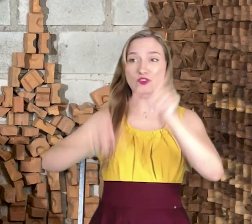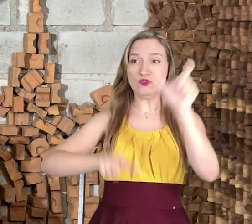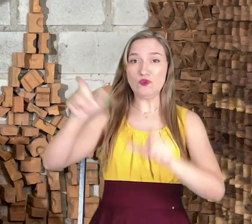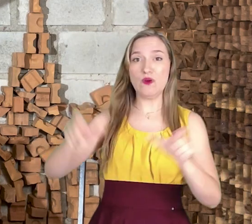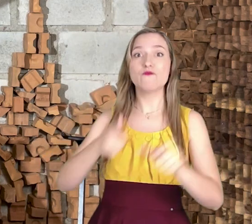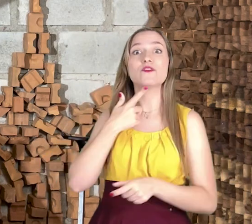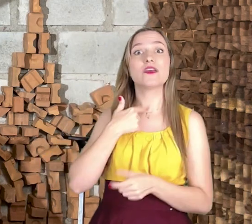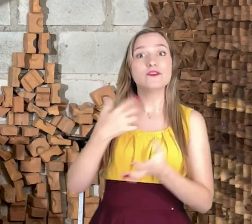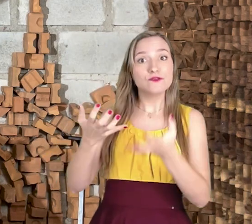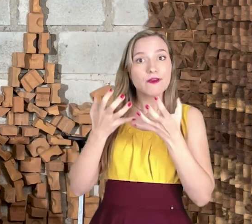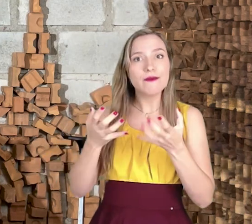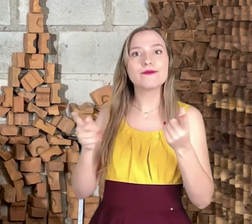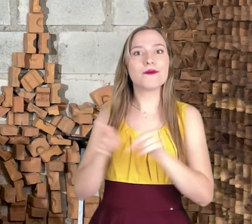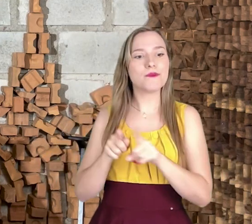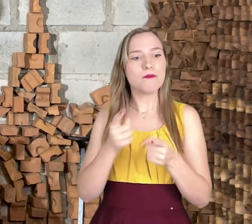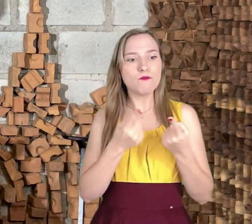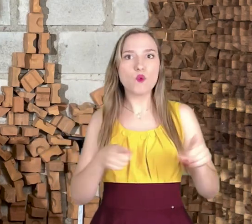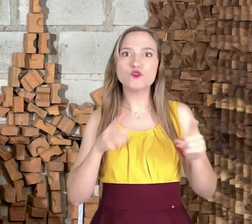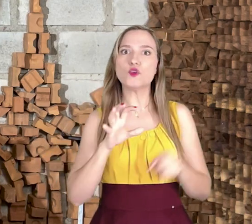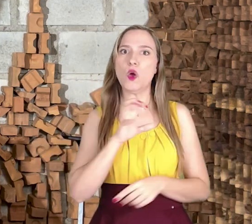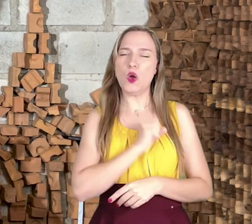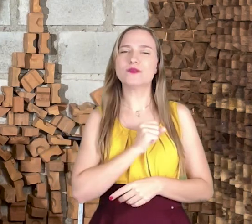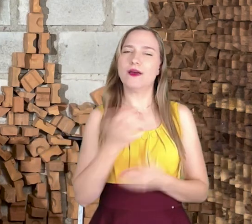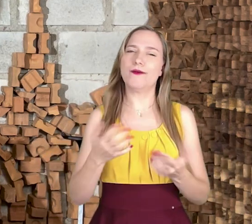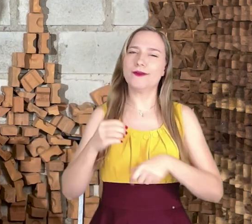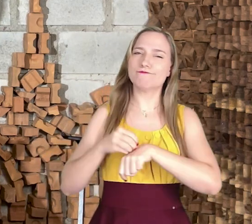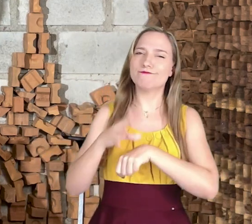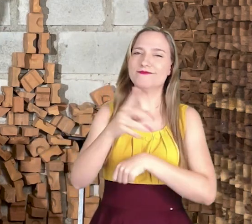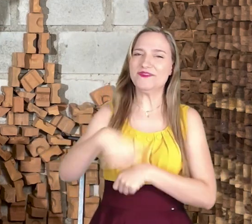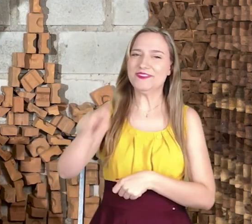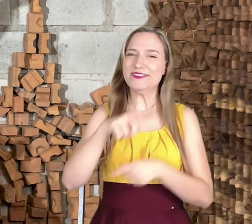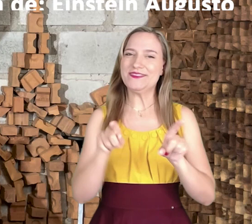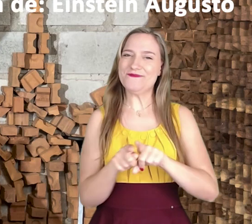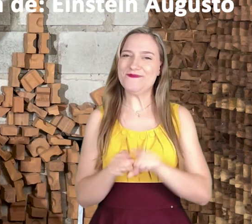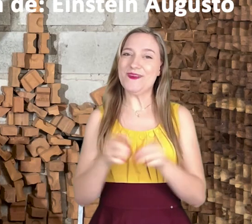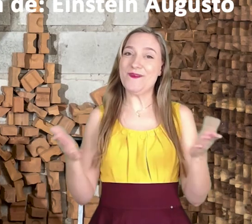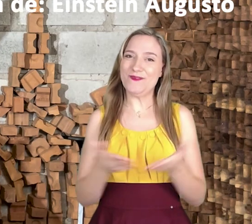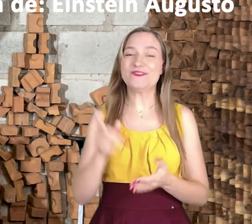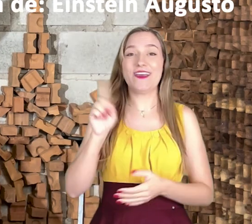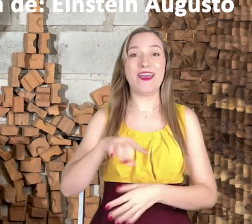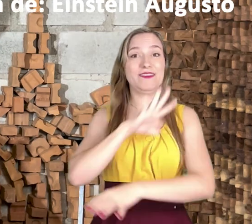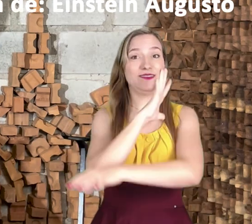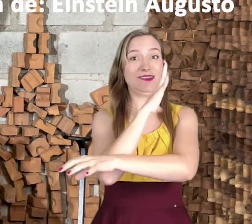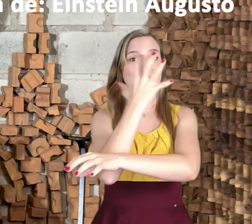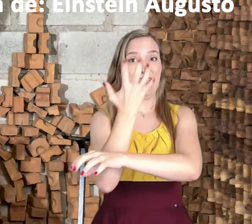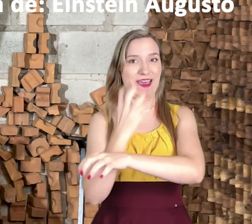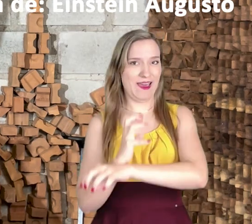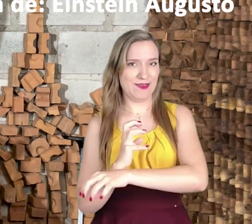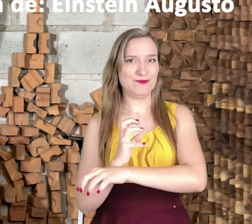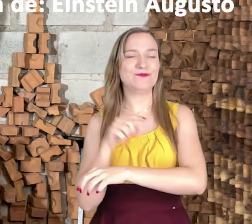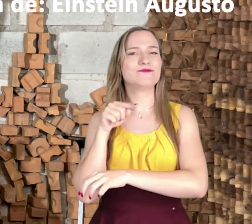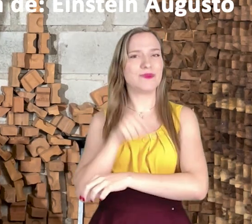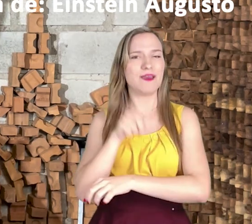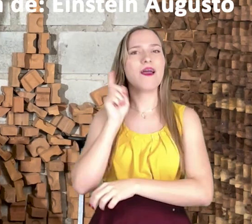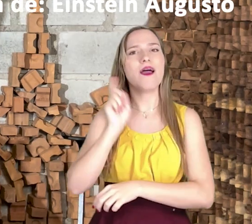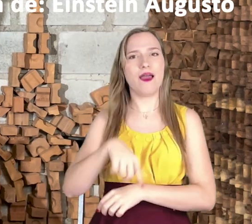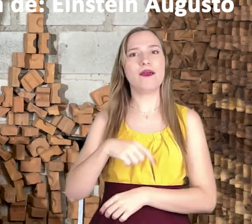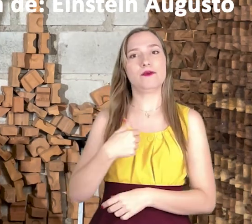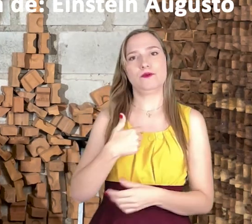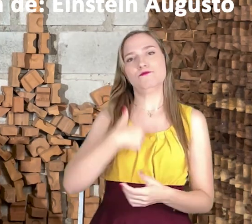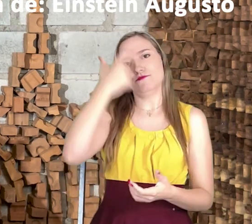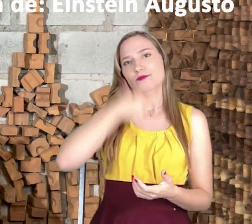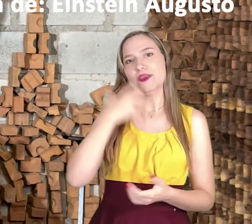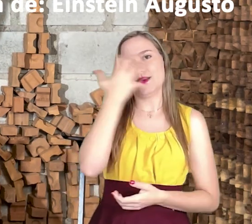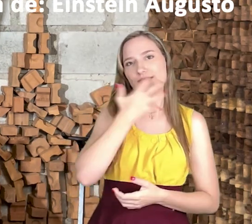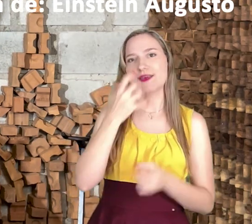também, que eu acho que é válido compartilhar com vocês aqui hoje. Essa aqui é a do Cerrado. Música de África Billy, letra de Astley Augusto. Só